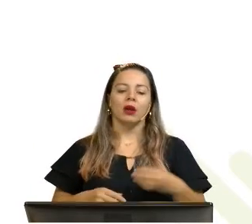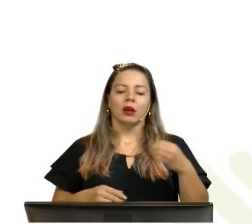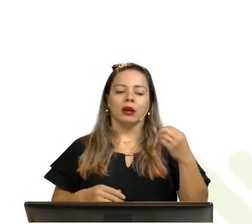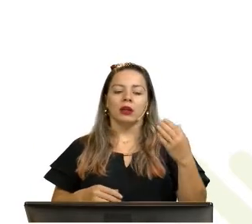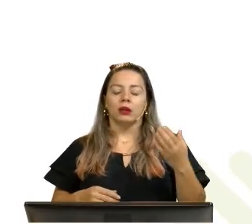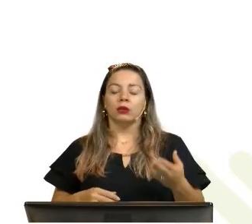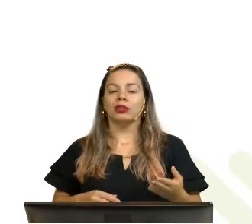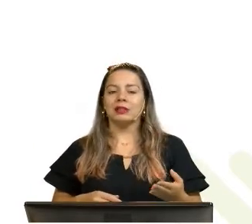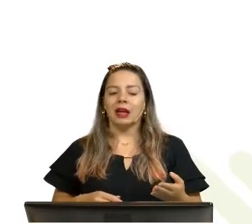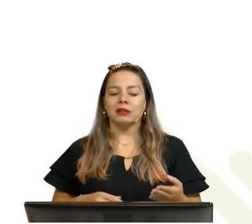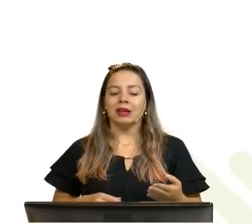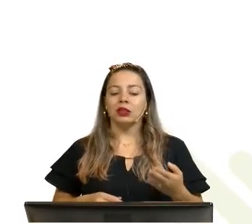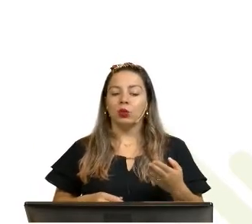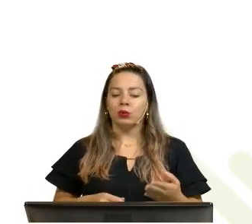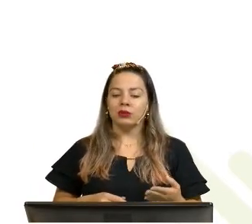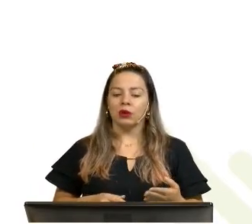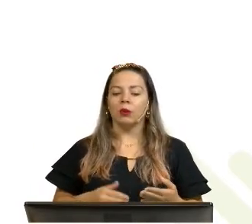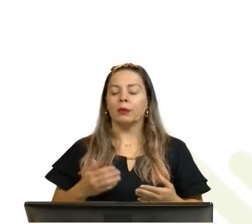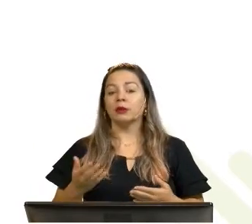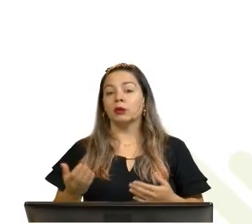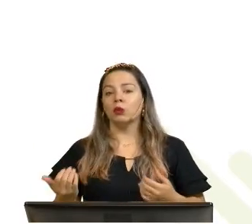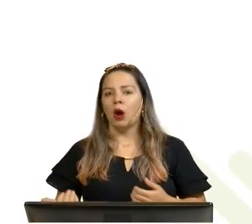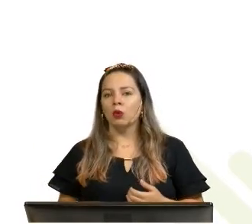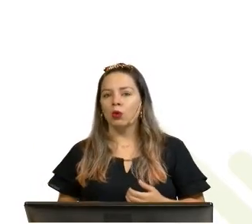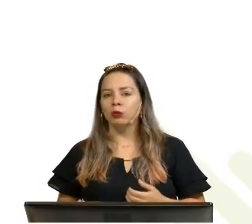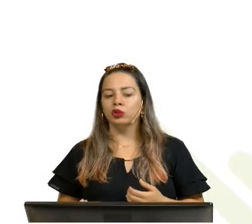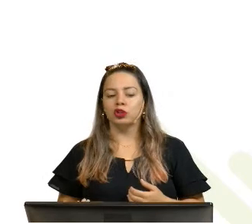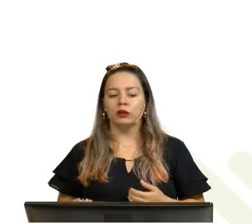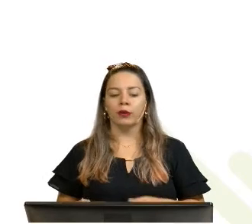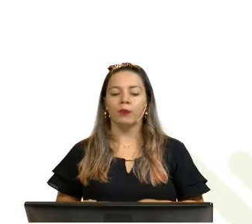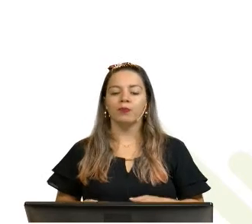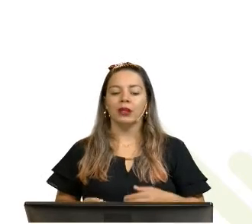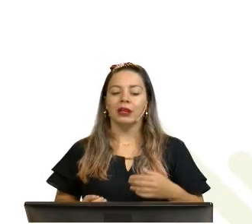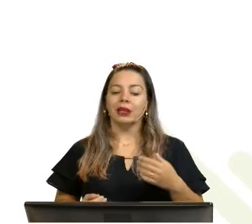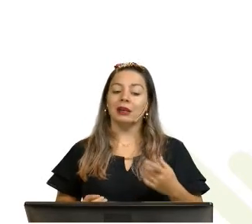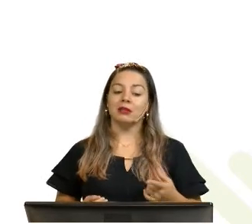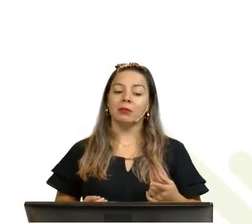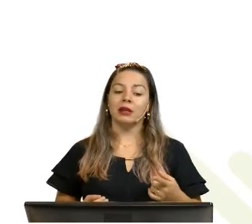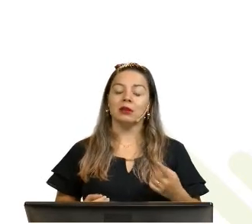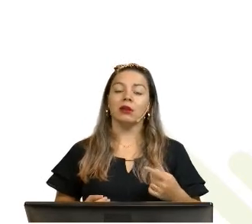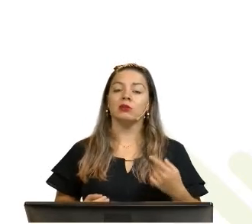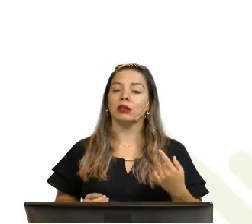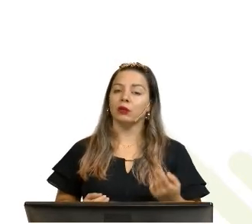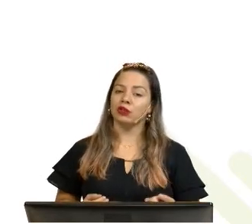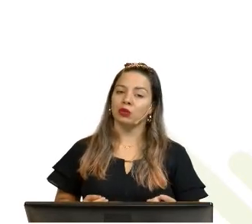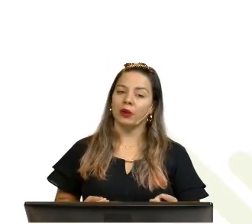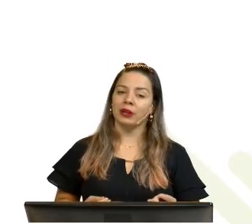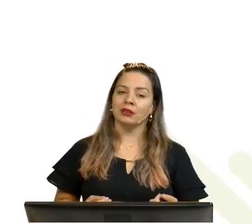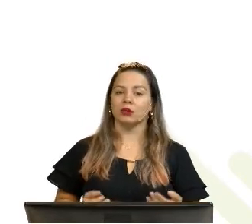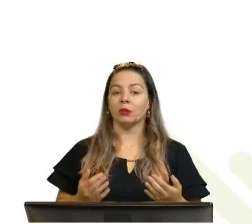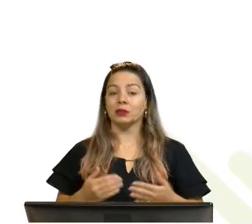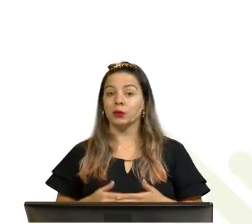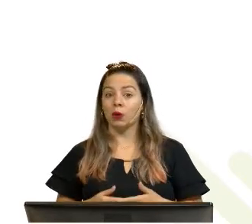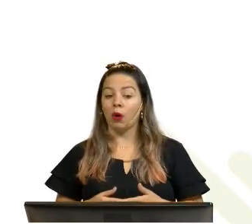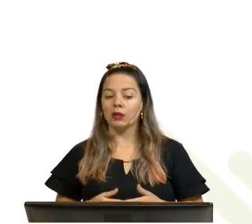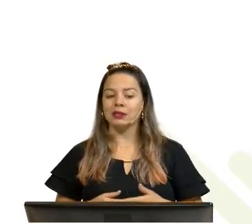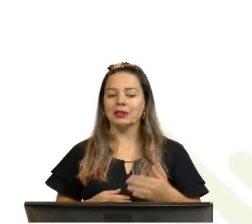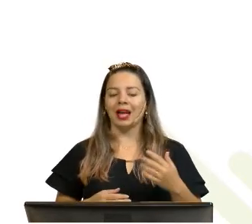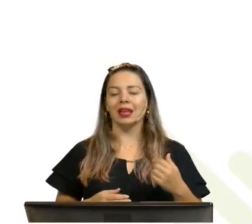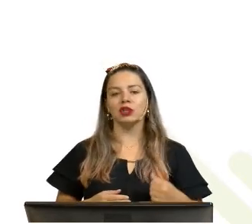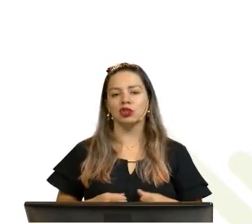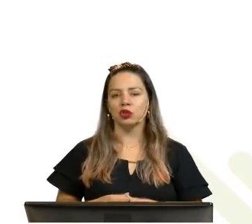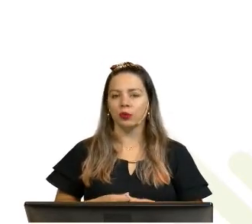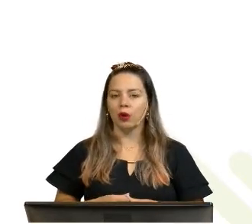amplo utilizado na indústria como a produção do álcool combustível e eles também são causadores de doenças como as micoses